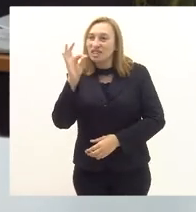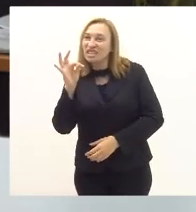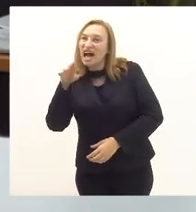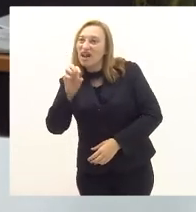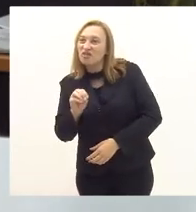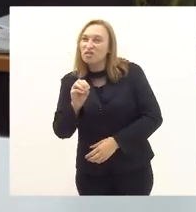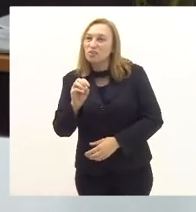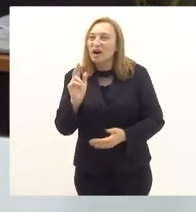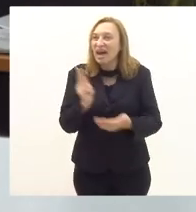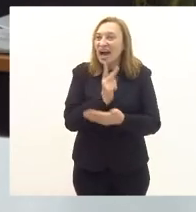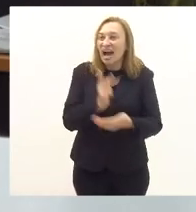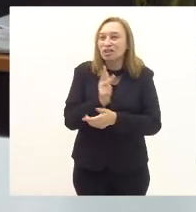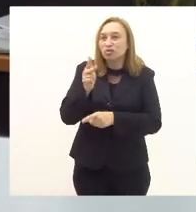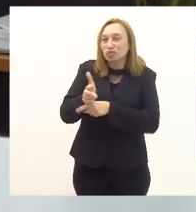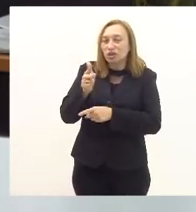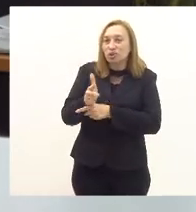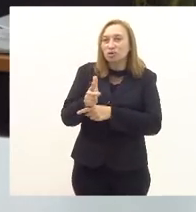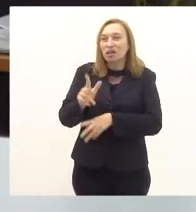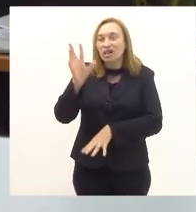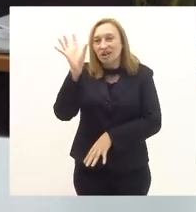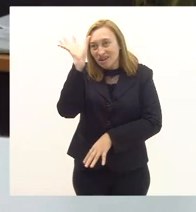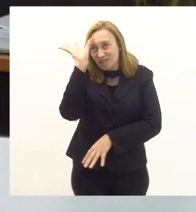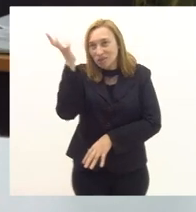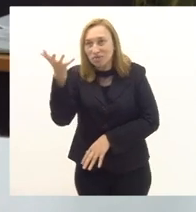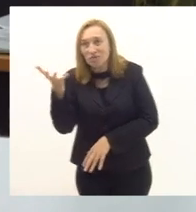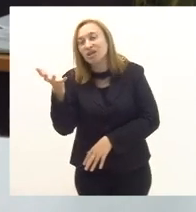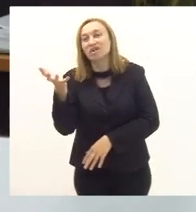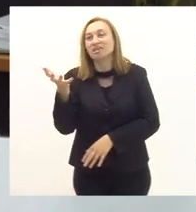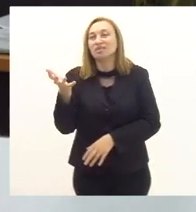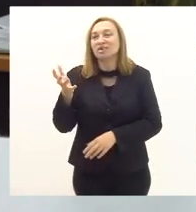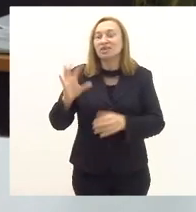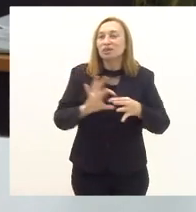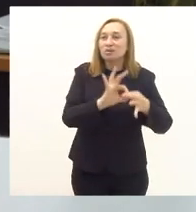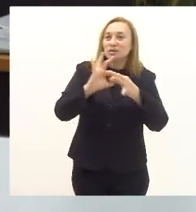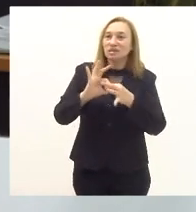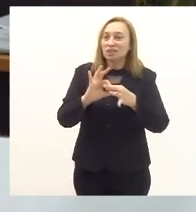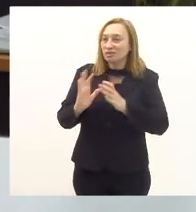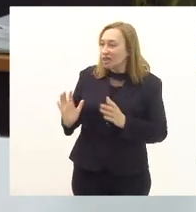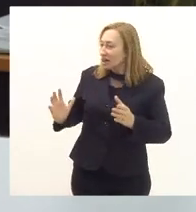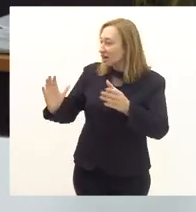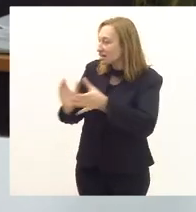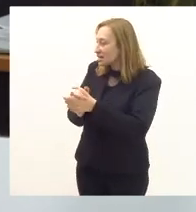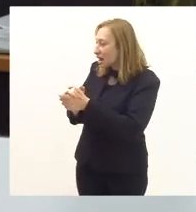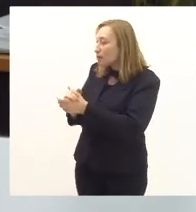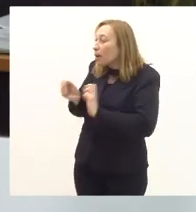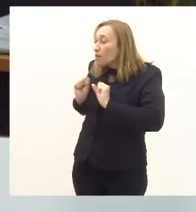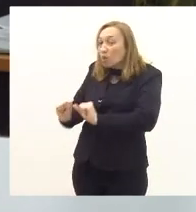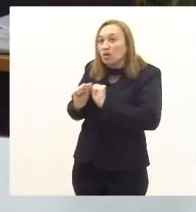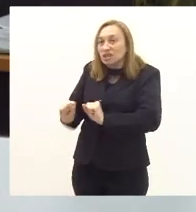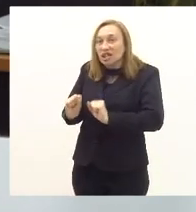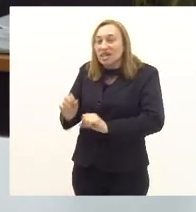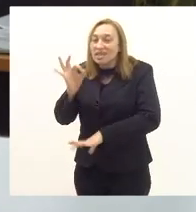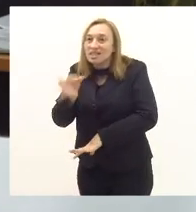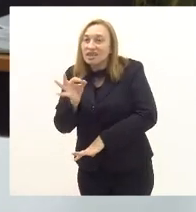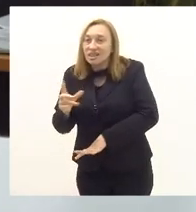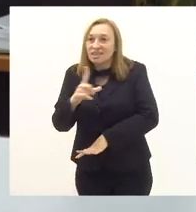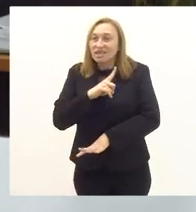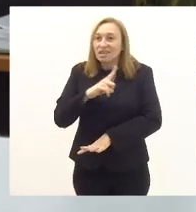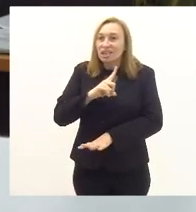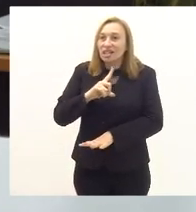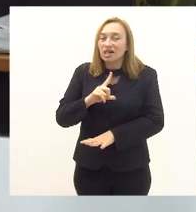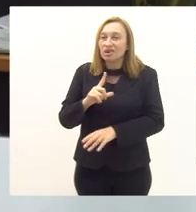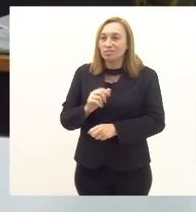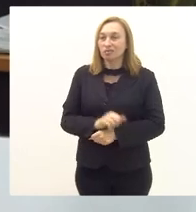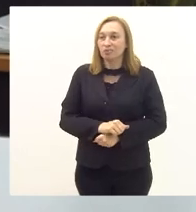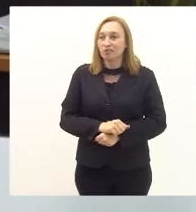Fontanella, a gente resolveu fazer uma união estável para a gente poder garantir... Por favor, entra o vídeo